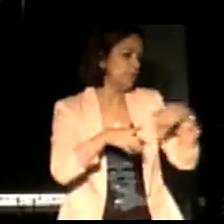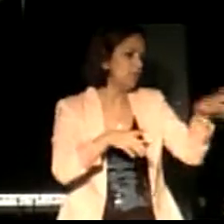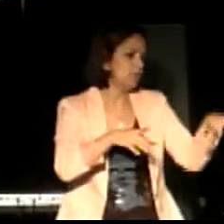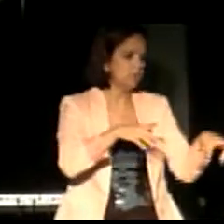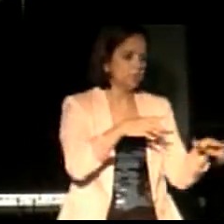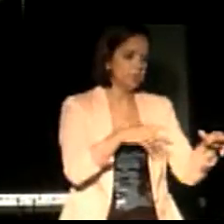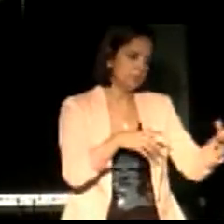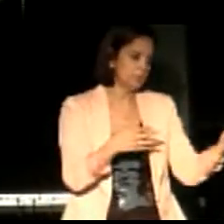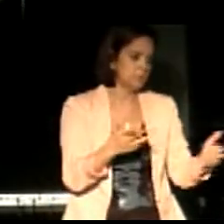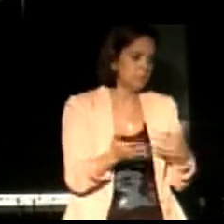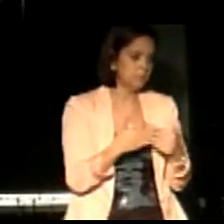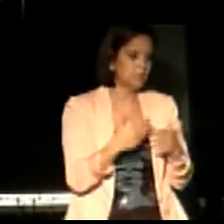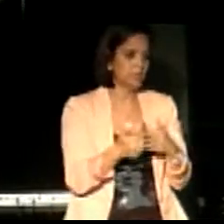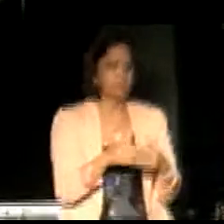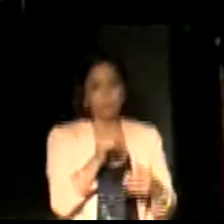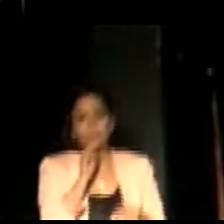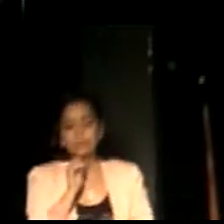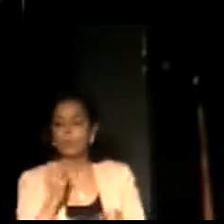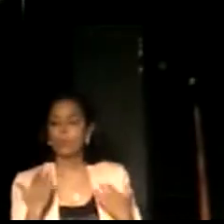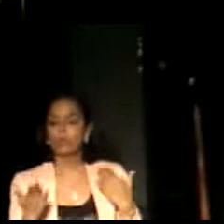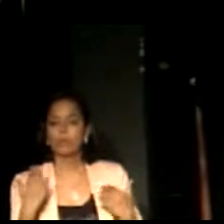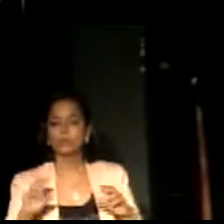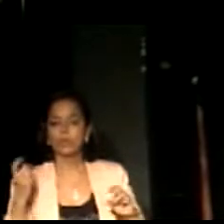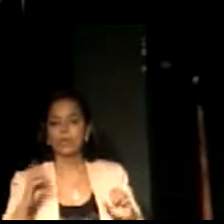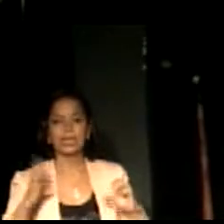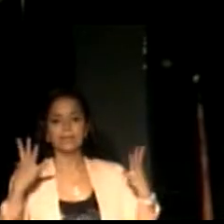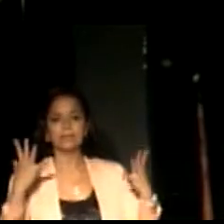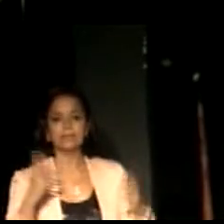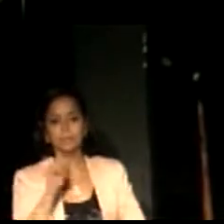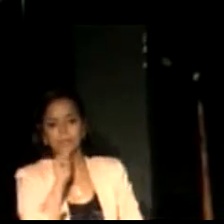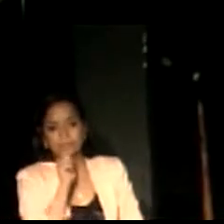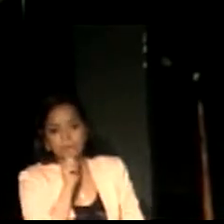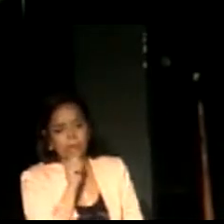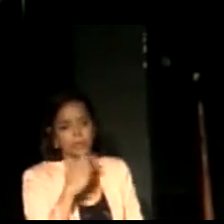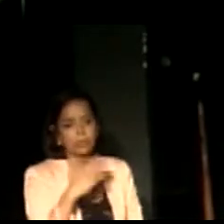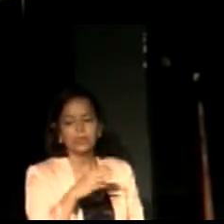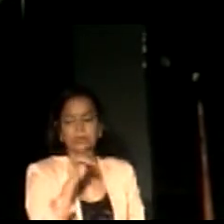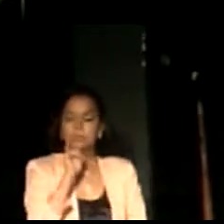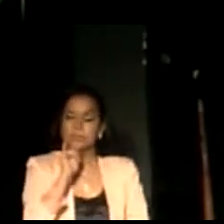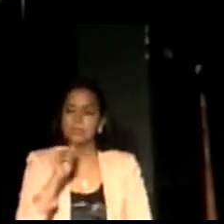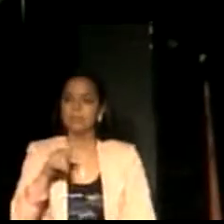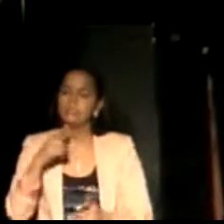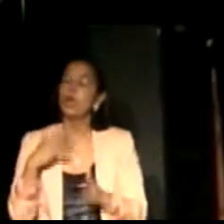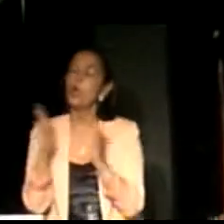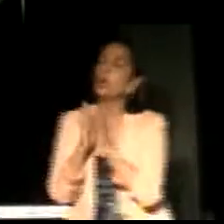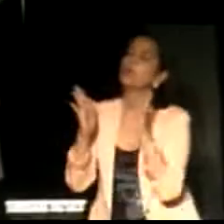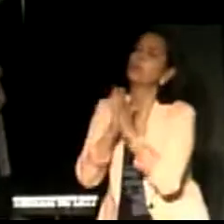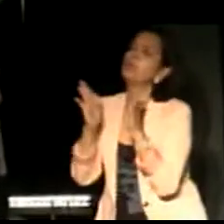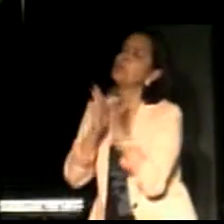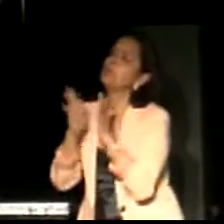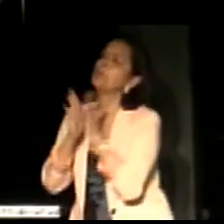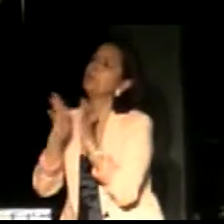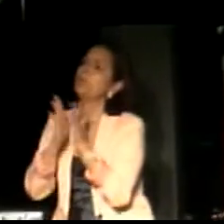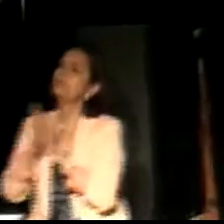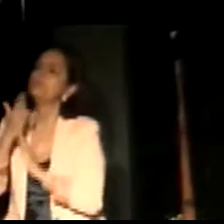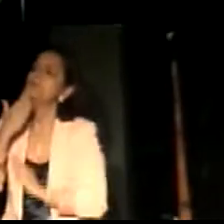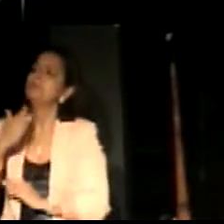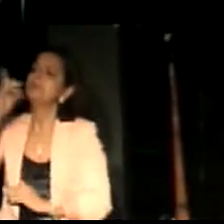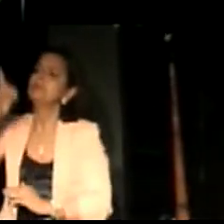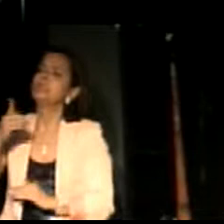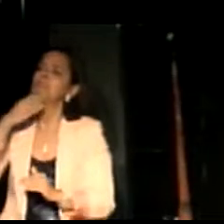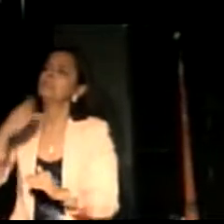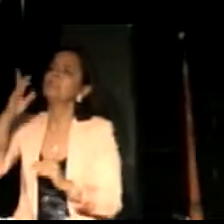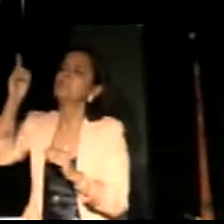com o meu semelhante. Como você reage quando Deus não lhe dá aquilo que você pede? Como você